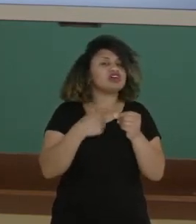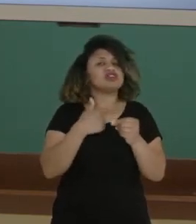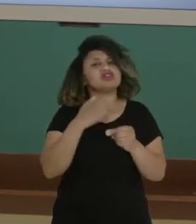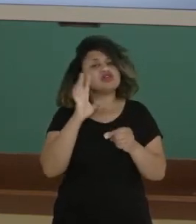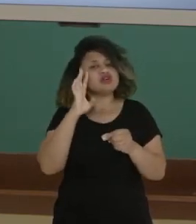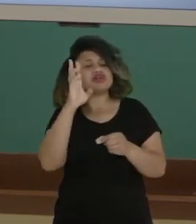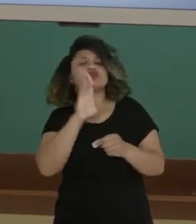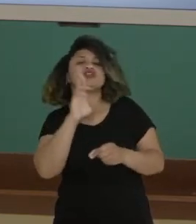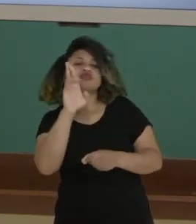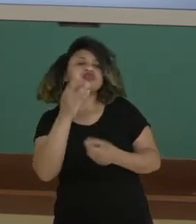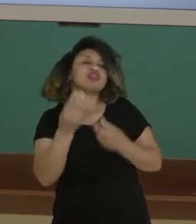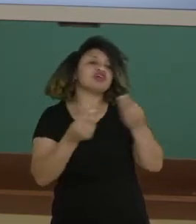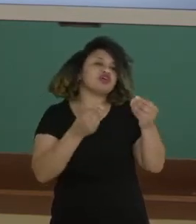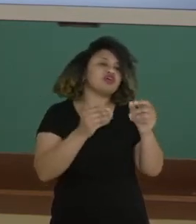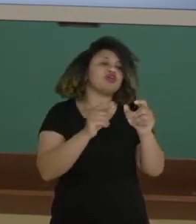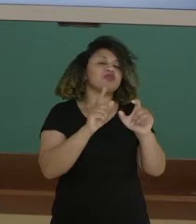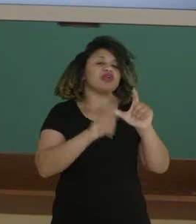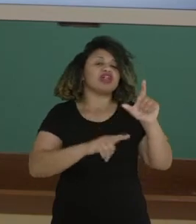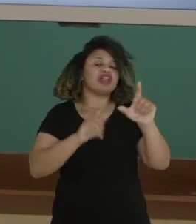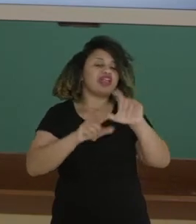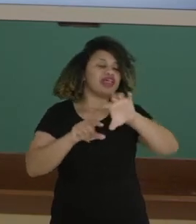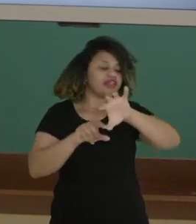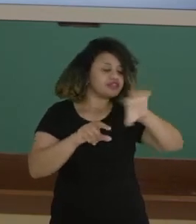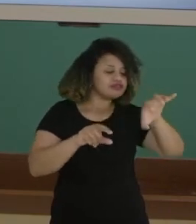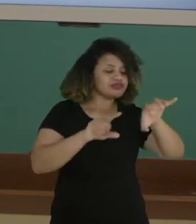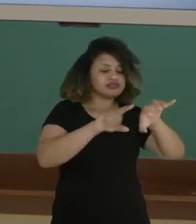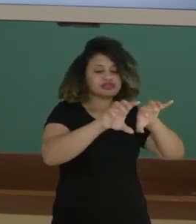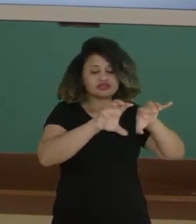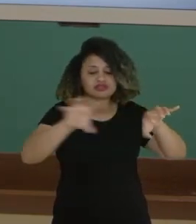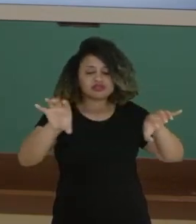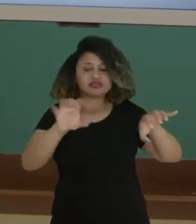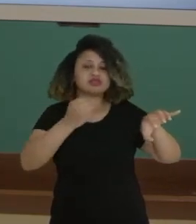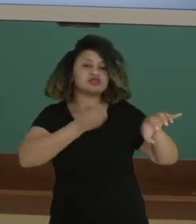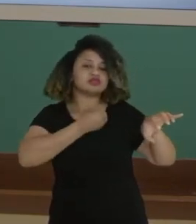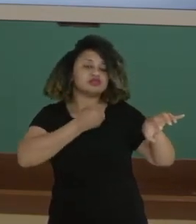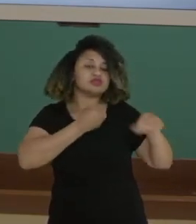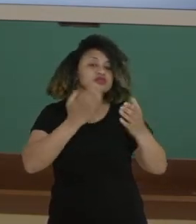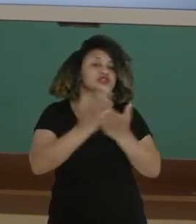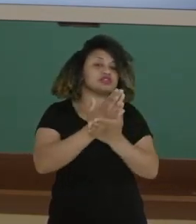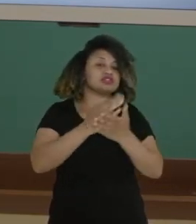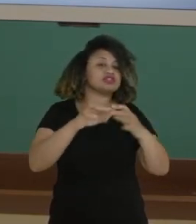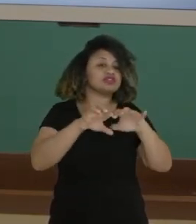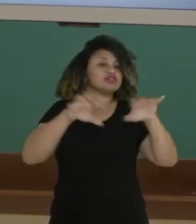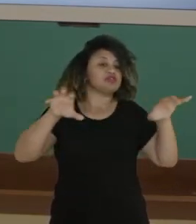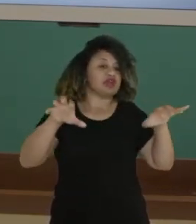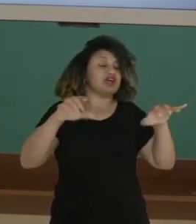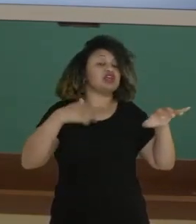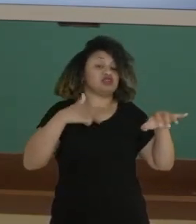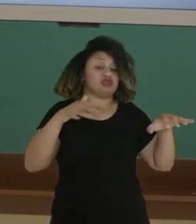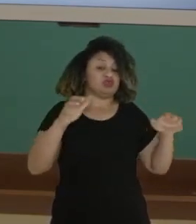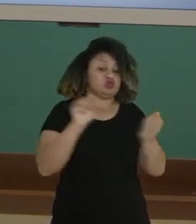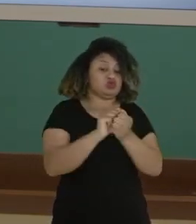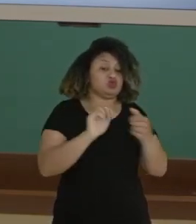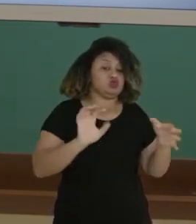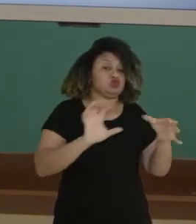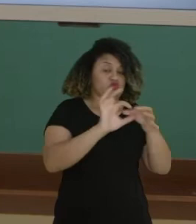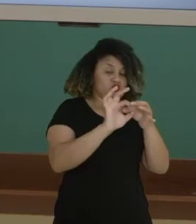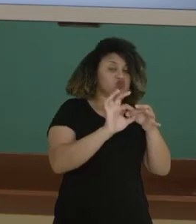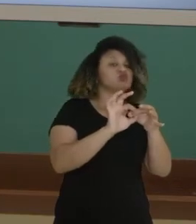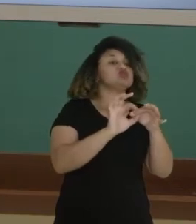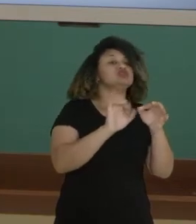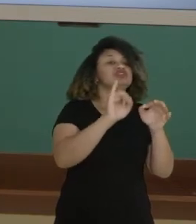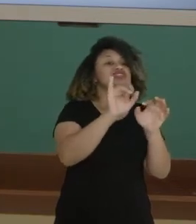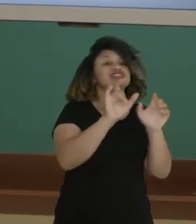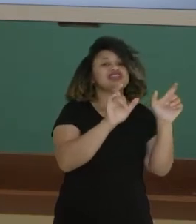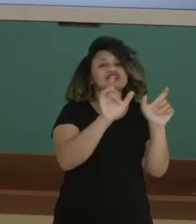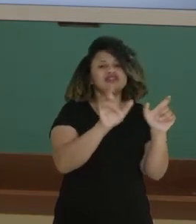equação? Letra para um lado, número para o outro. A gente separa. Eu só posso agrupar, fazer as contas com